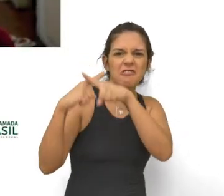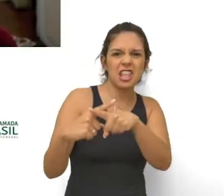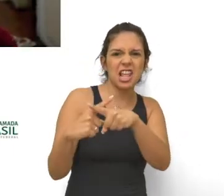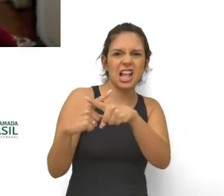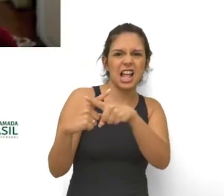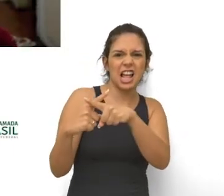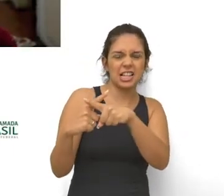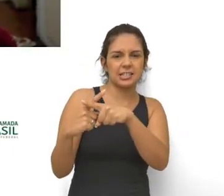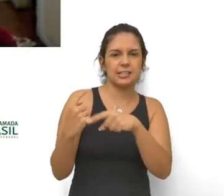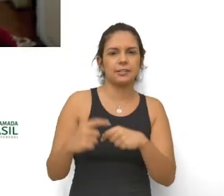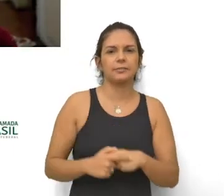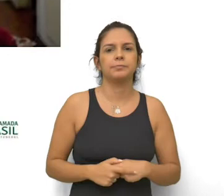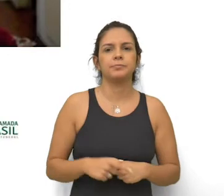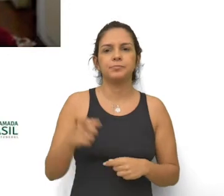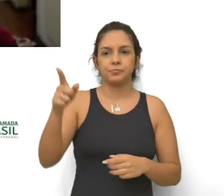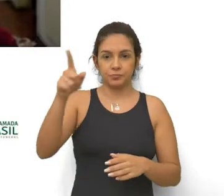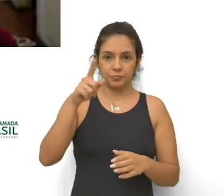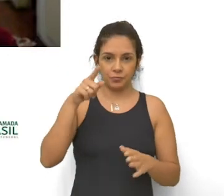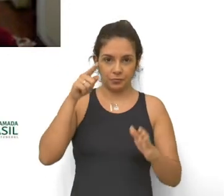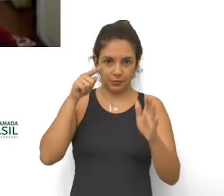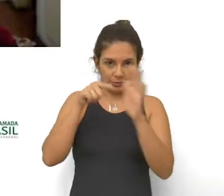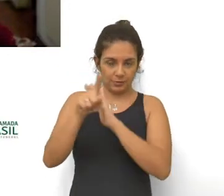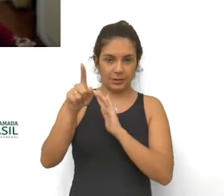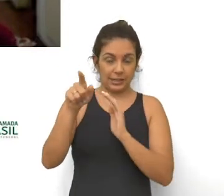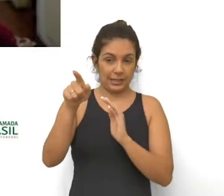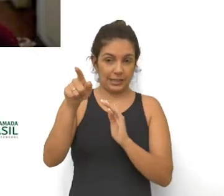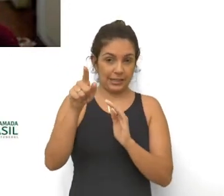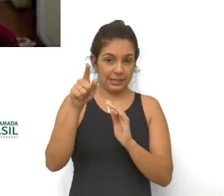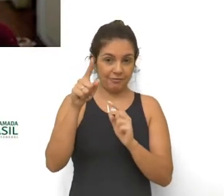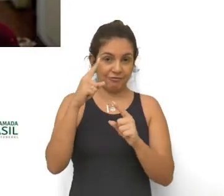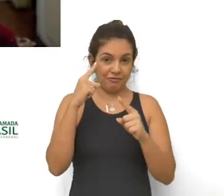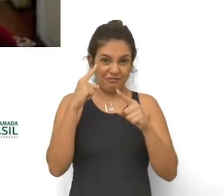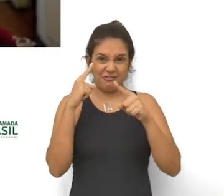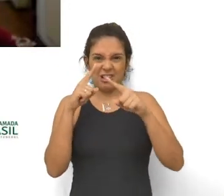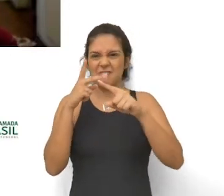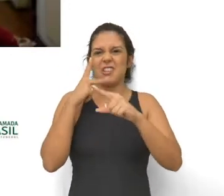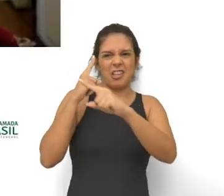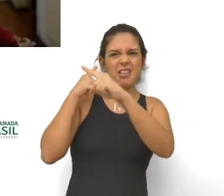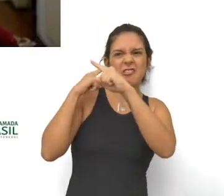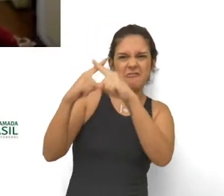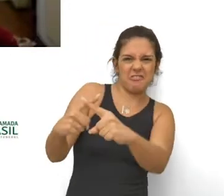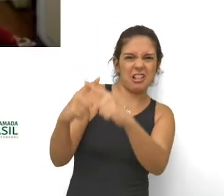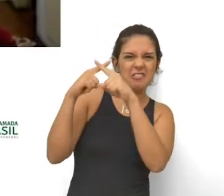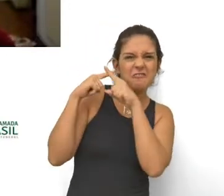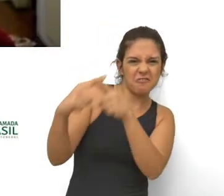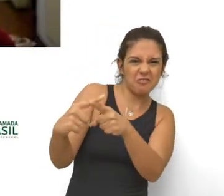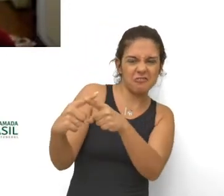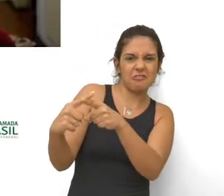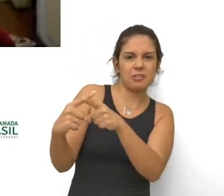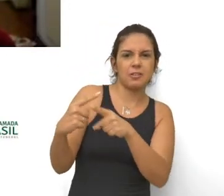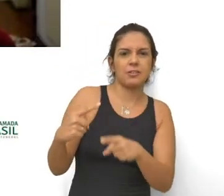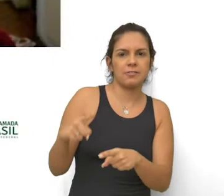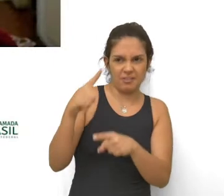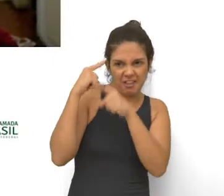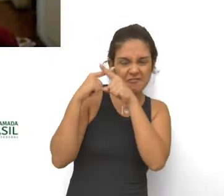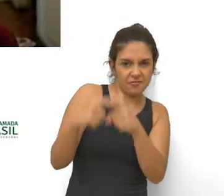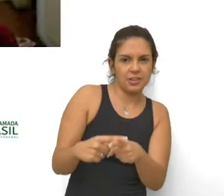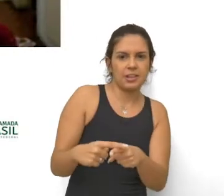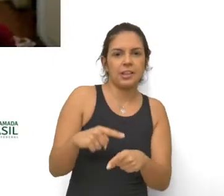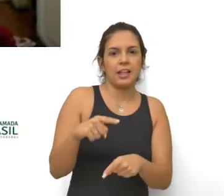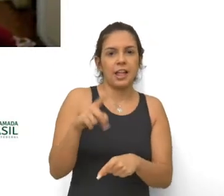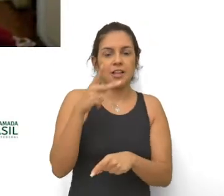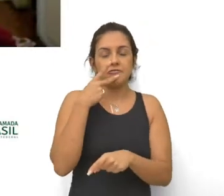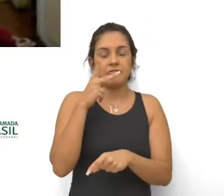O ressentimento? Sim, quer dizer, ele pode ser uma busca da vingança. É que o Ricardo III realmente ele